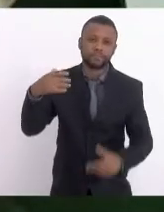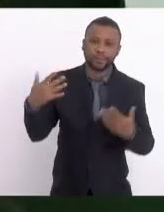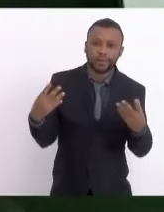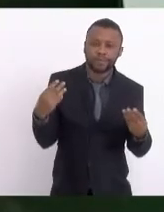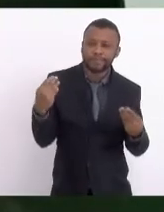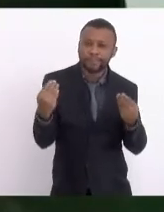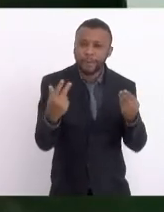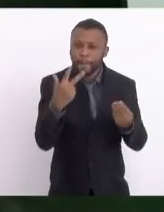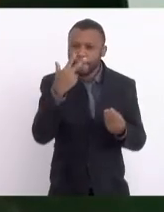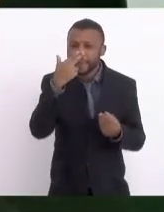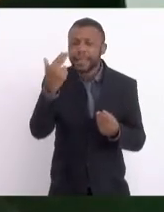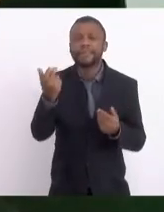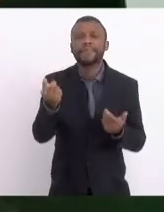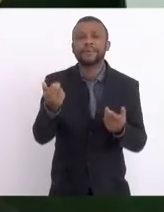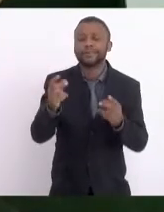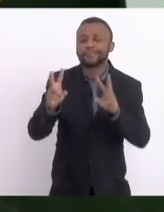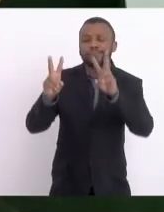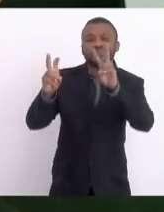um tombamento.